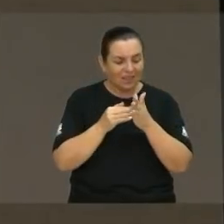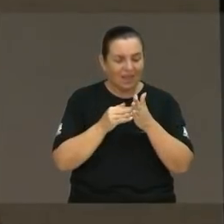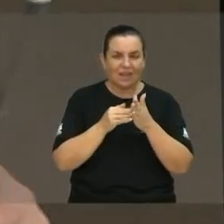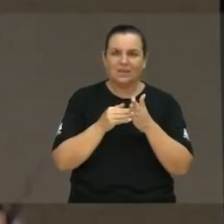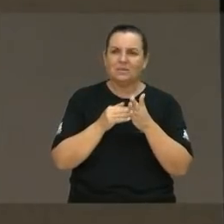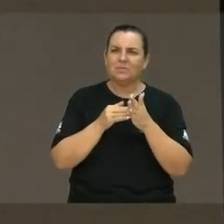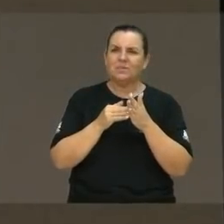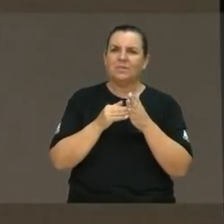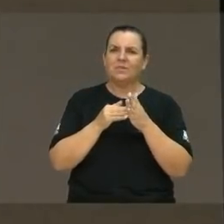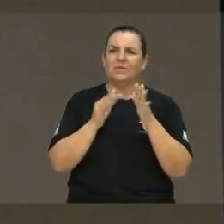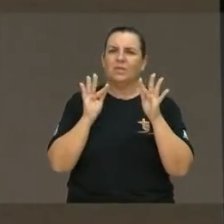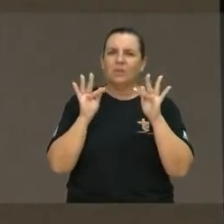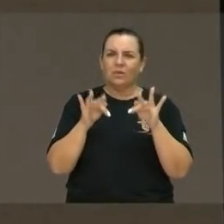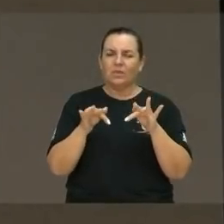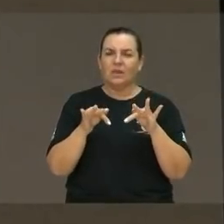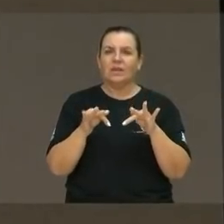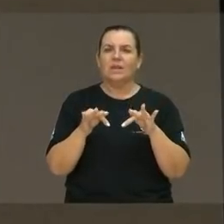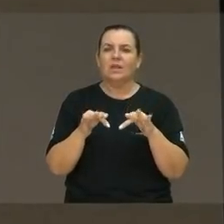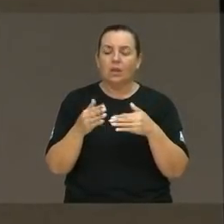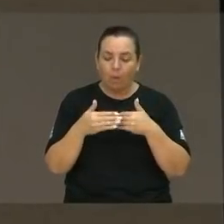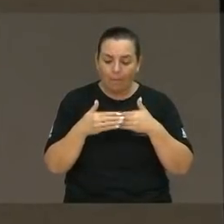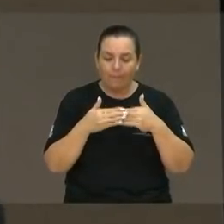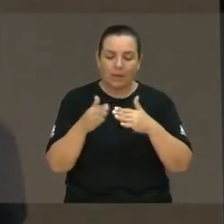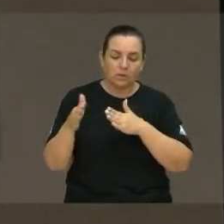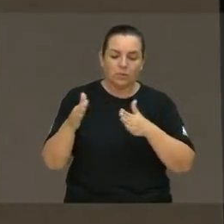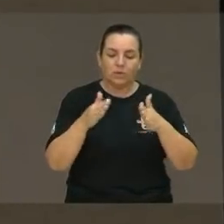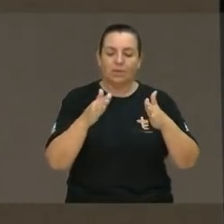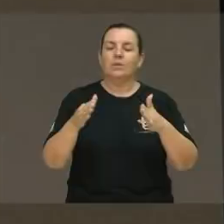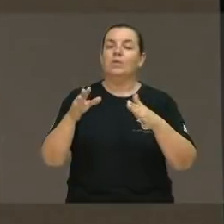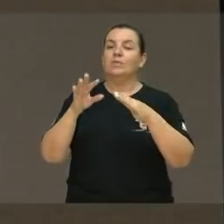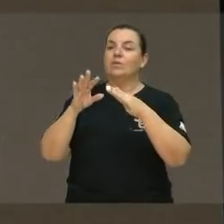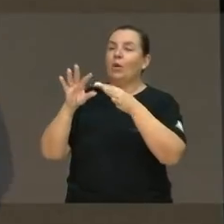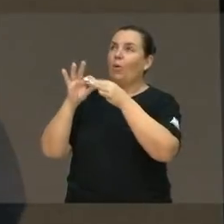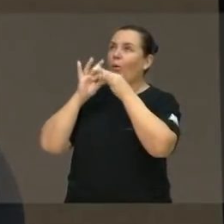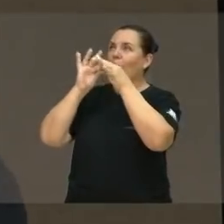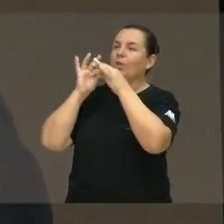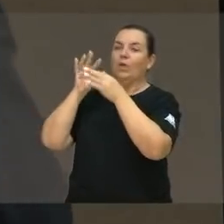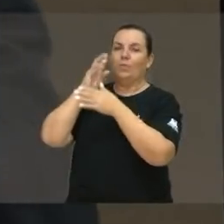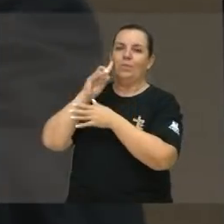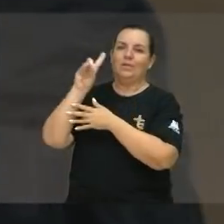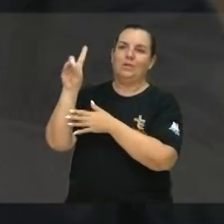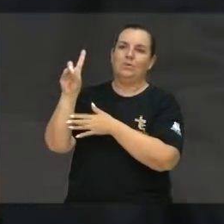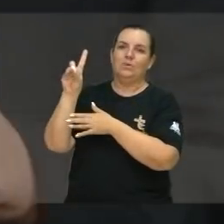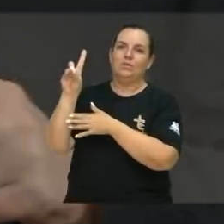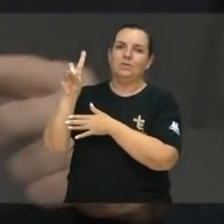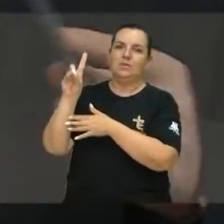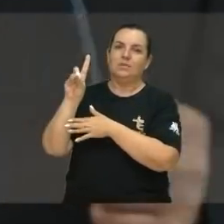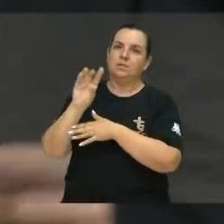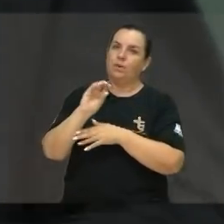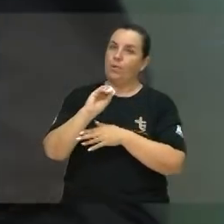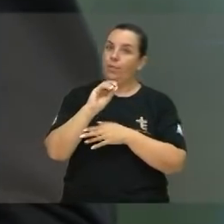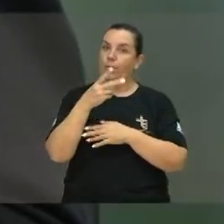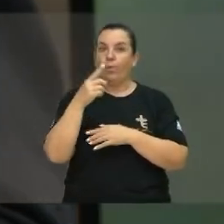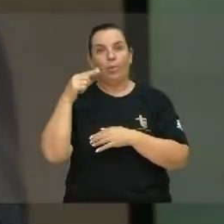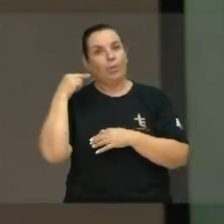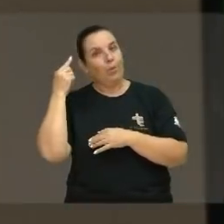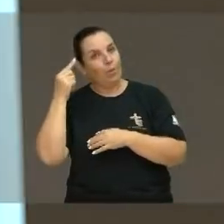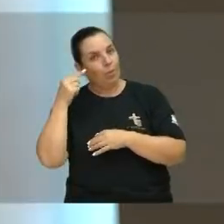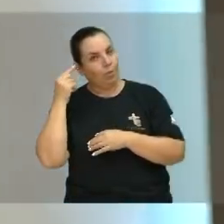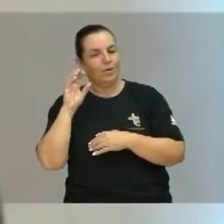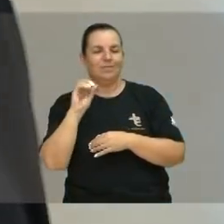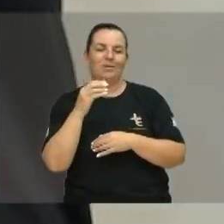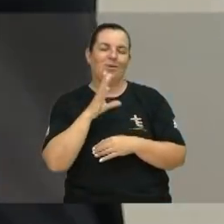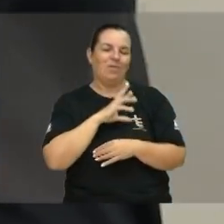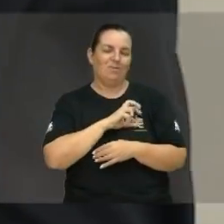existência estão abertos os caminhos para comunhão com ele o ou loucura ou amor